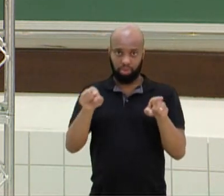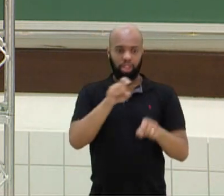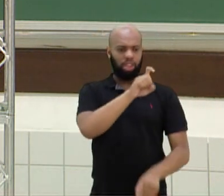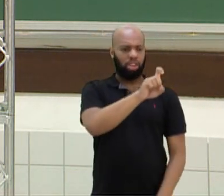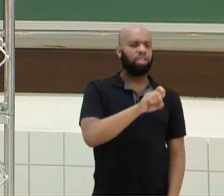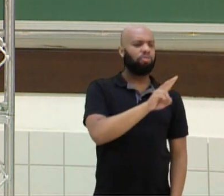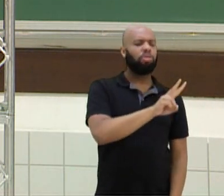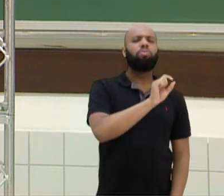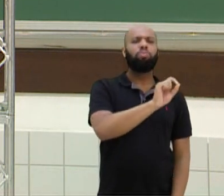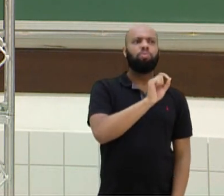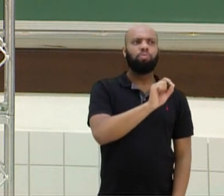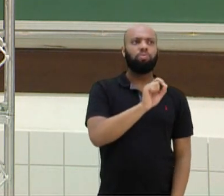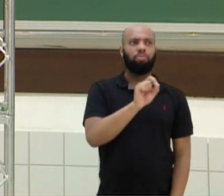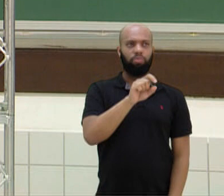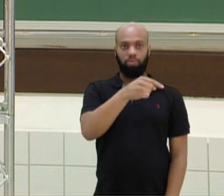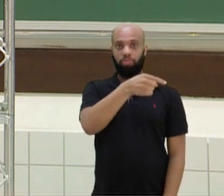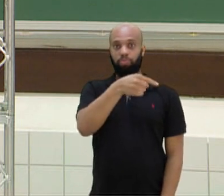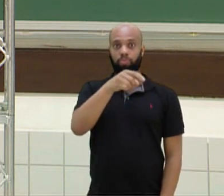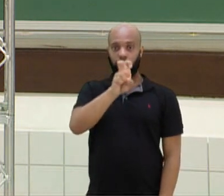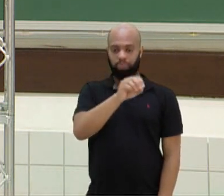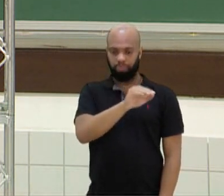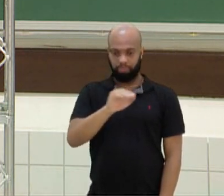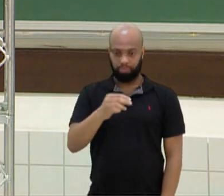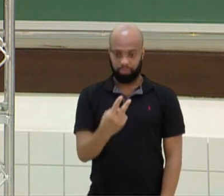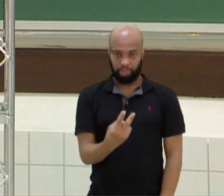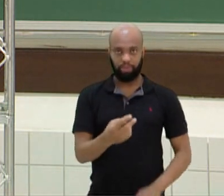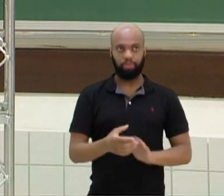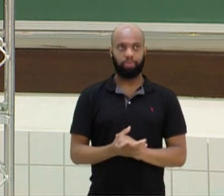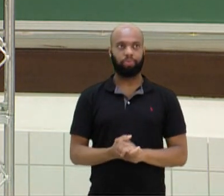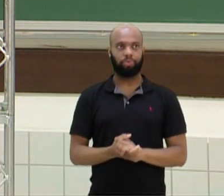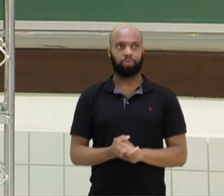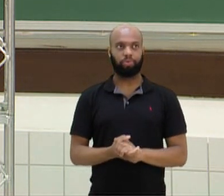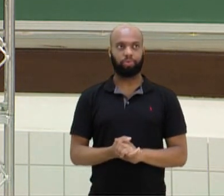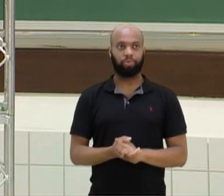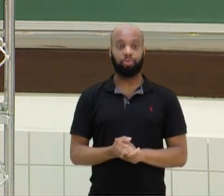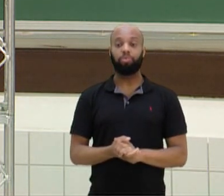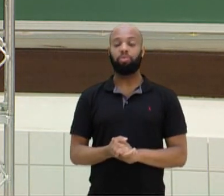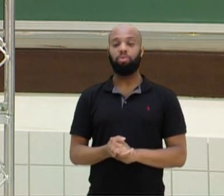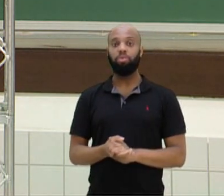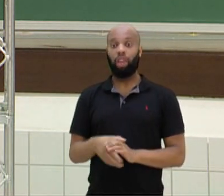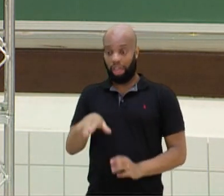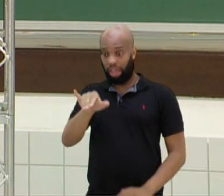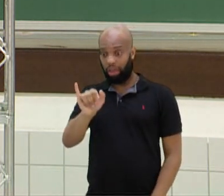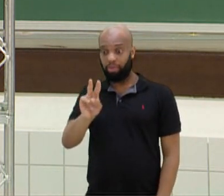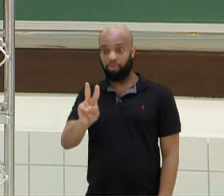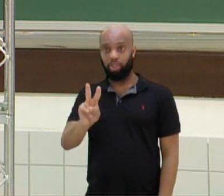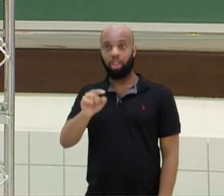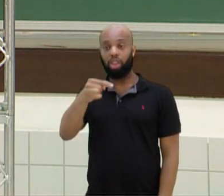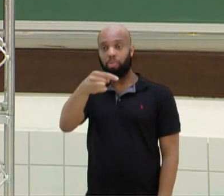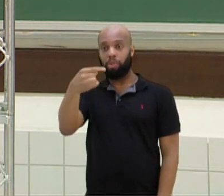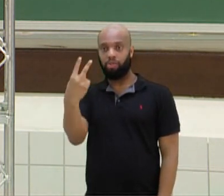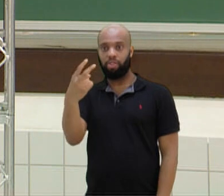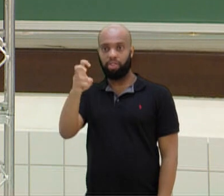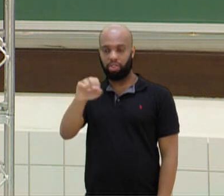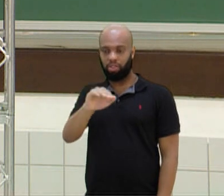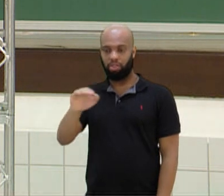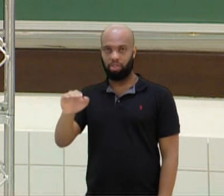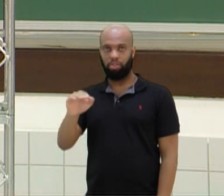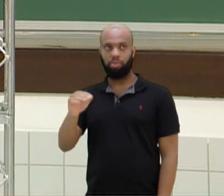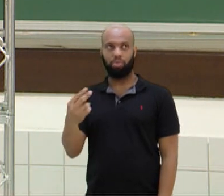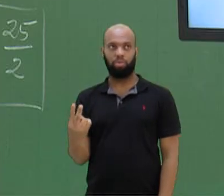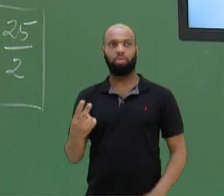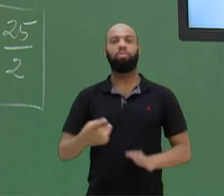poderia. Direto para o menos 25 meios. Bem, só para você não confundir, esse gráfico é do exercício anterior,